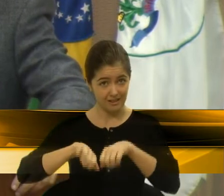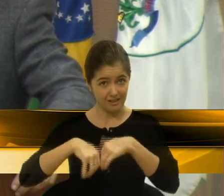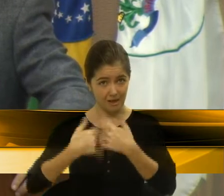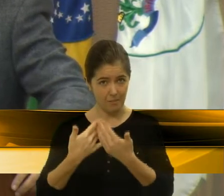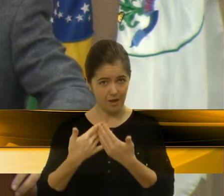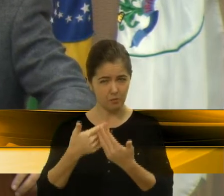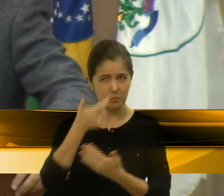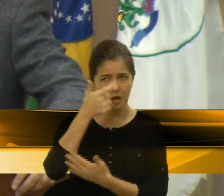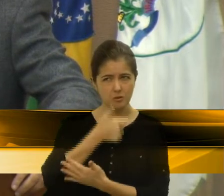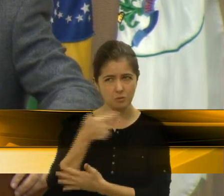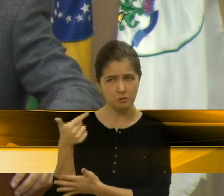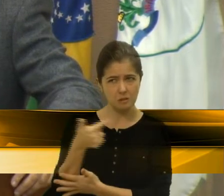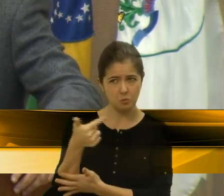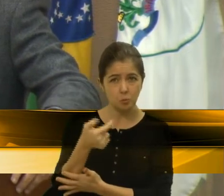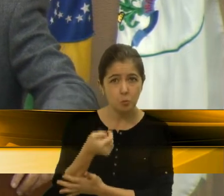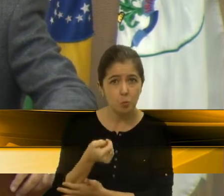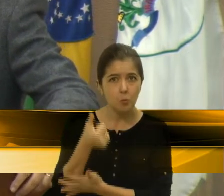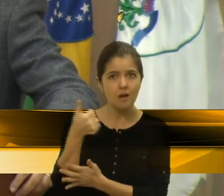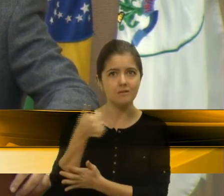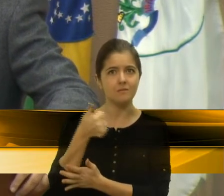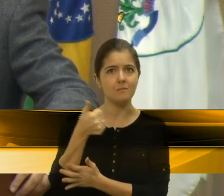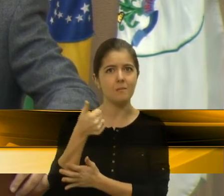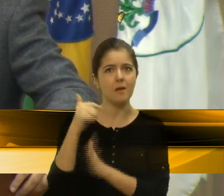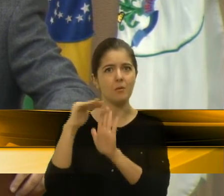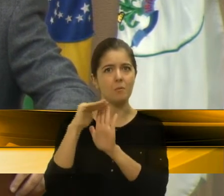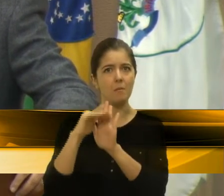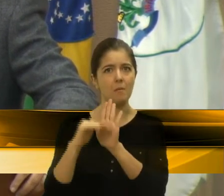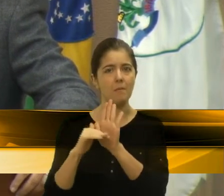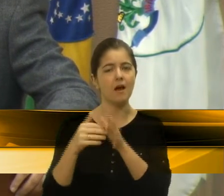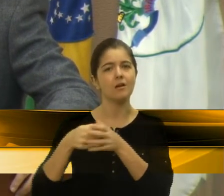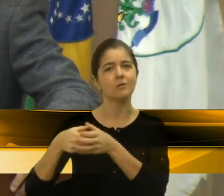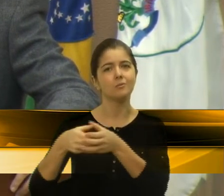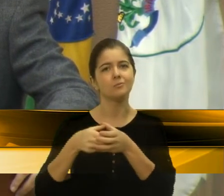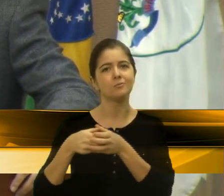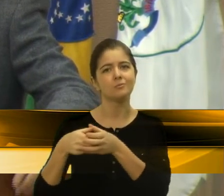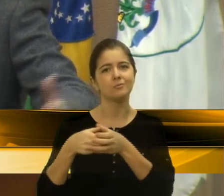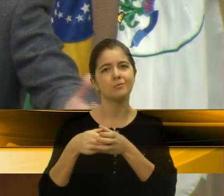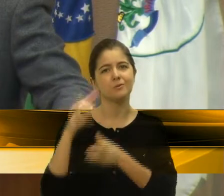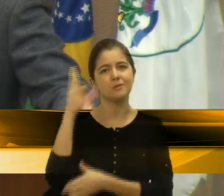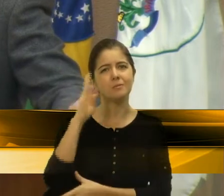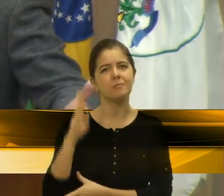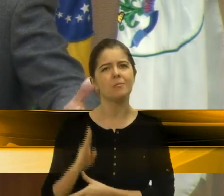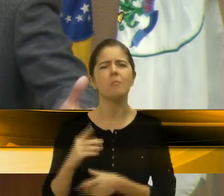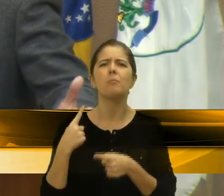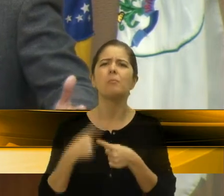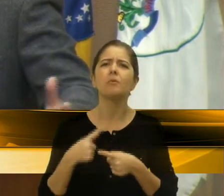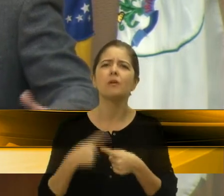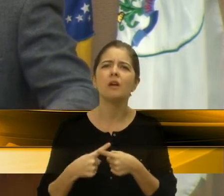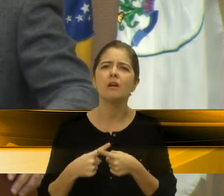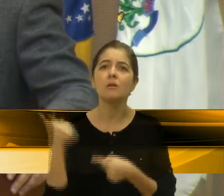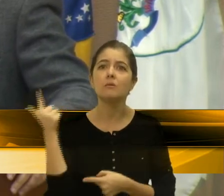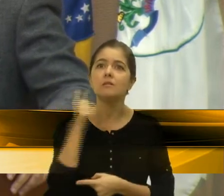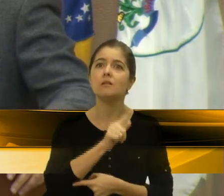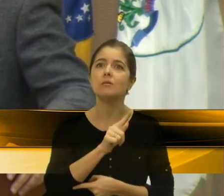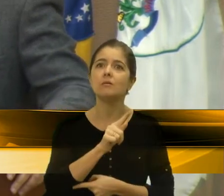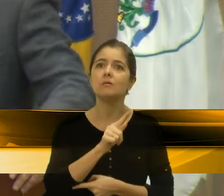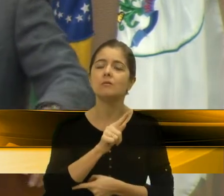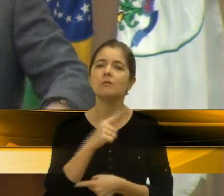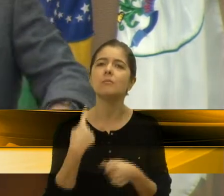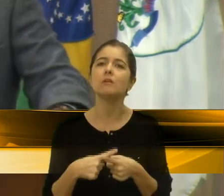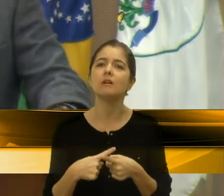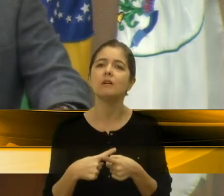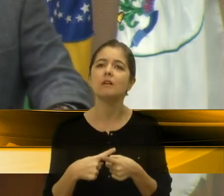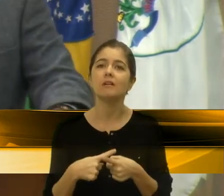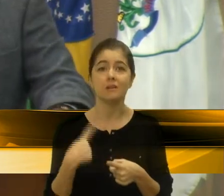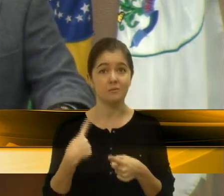lugar da corrente de turismo no Brasil. Mas por que Gramado chegou a tal ponto? Porque